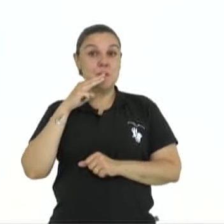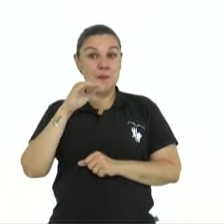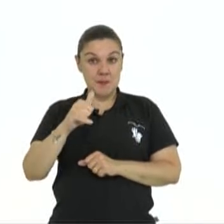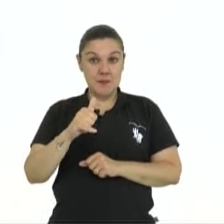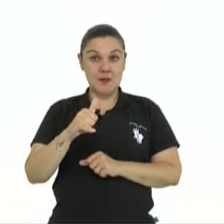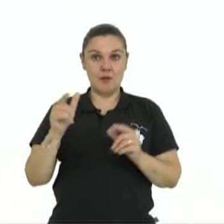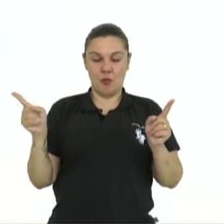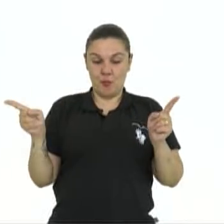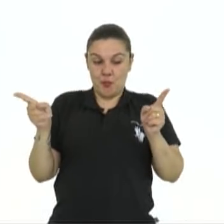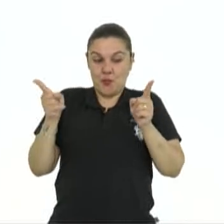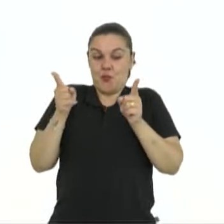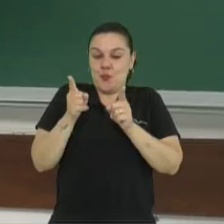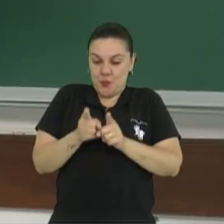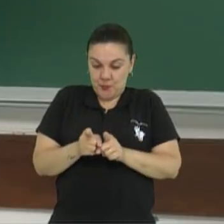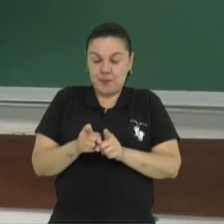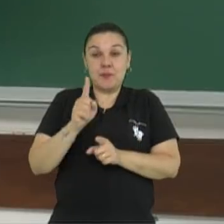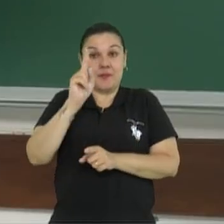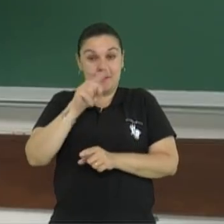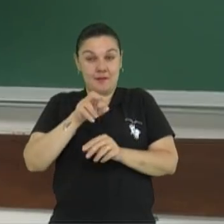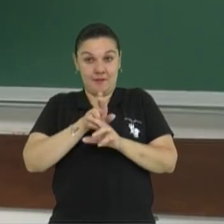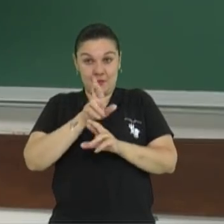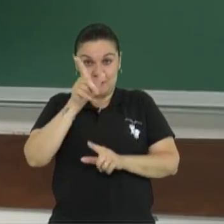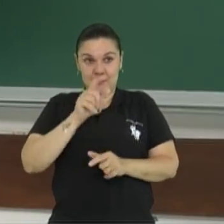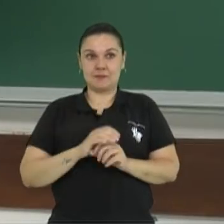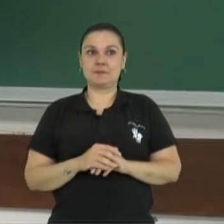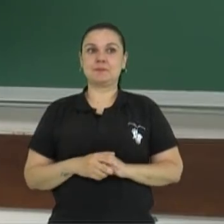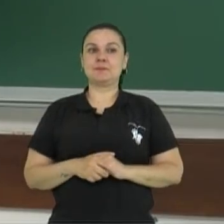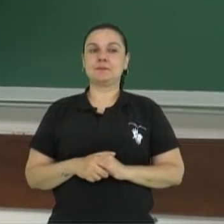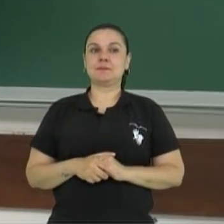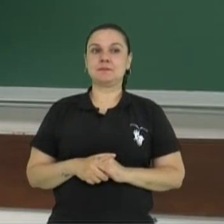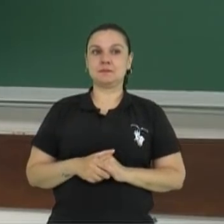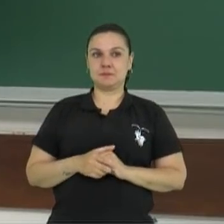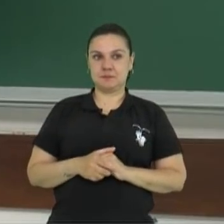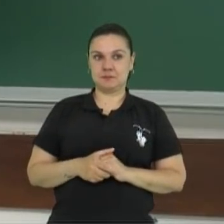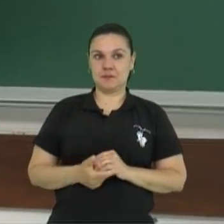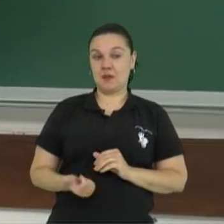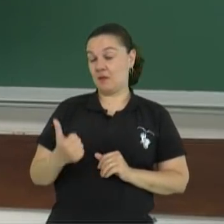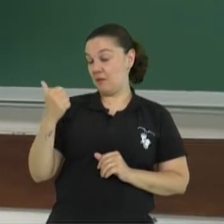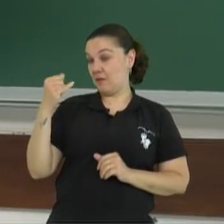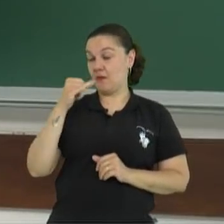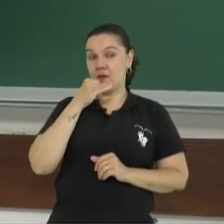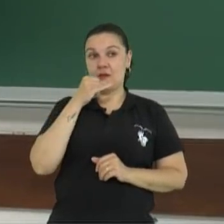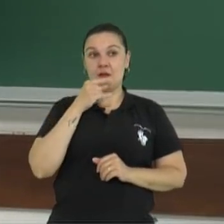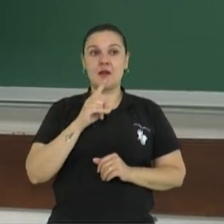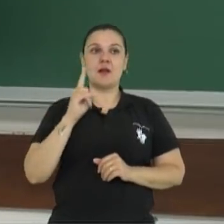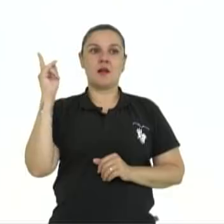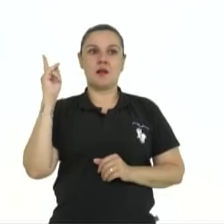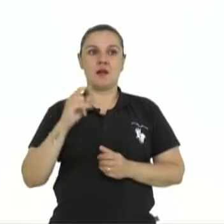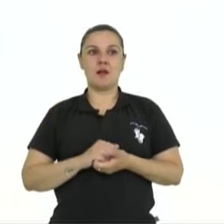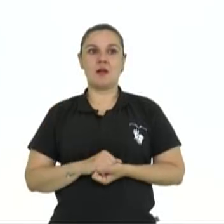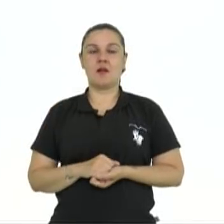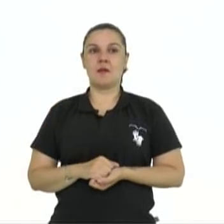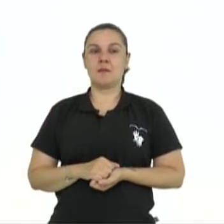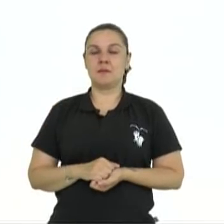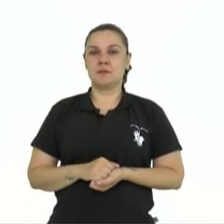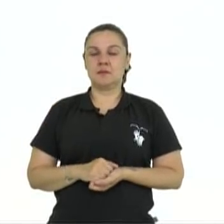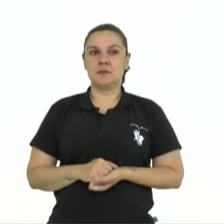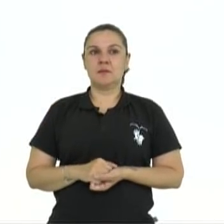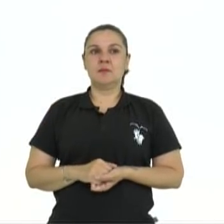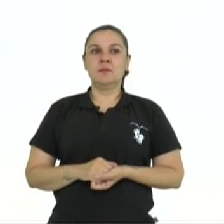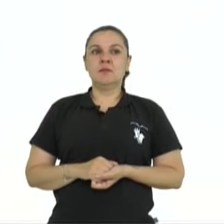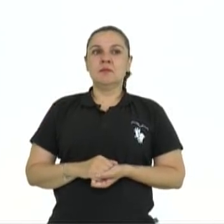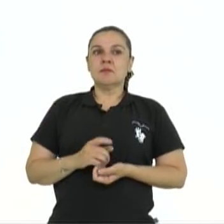de vezes. Então, a gente tem essa diferença aí, tá bom? Então, aqui, né, o exemplo do tamanho da escala